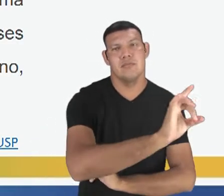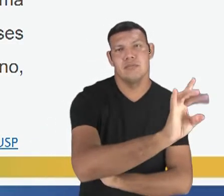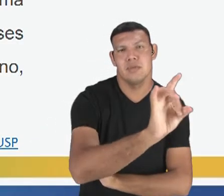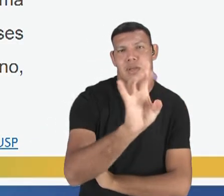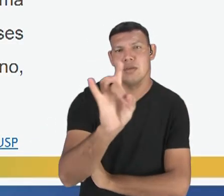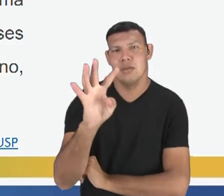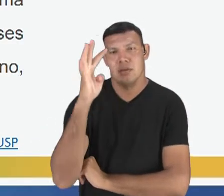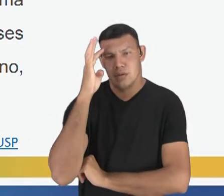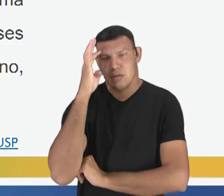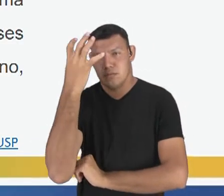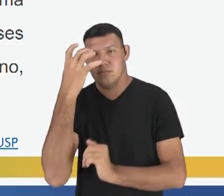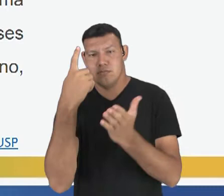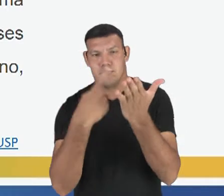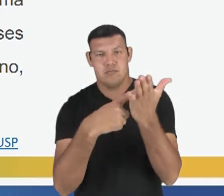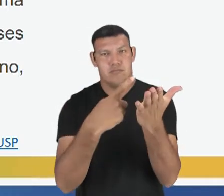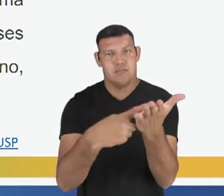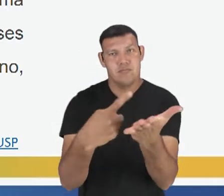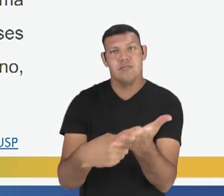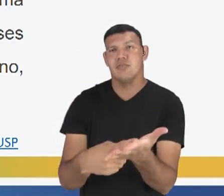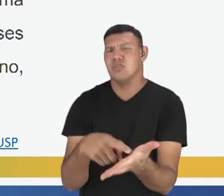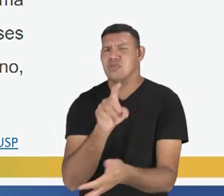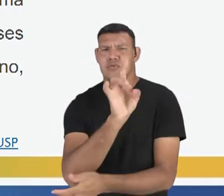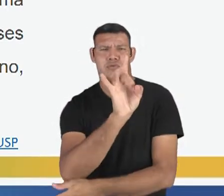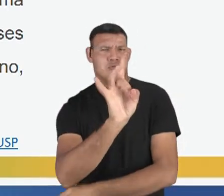fazer acordos, às vezes pode ser apenas